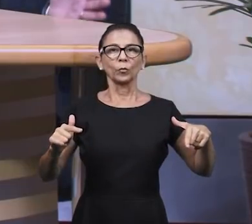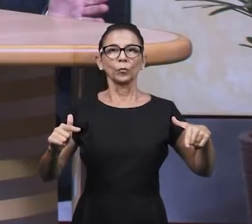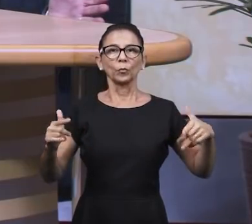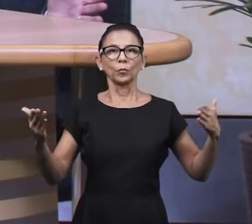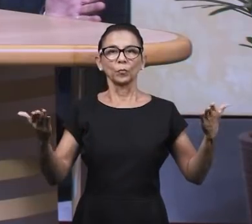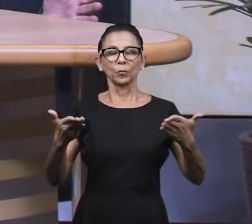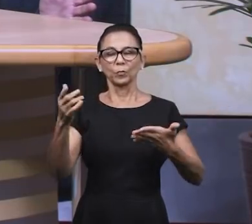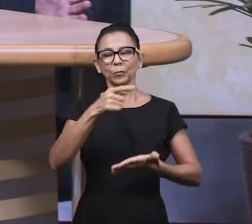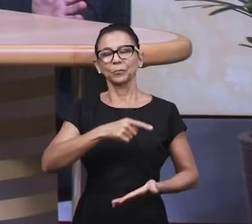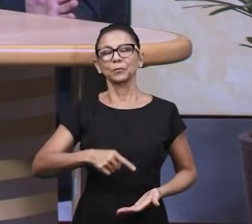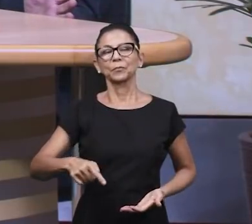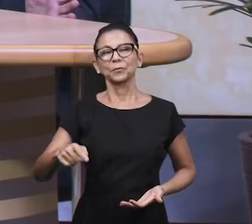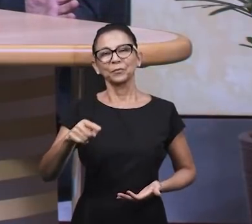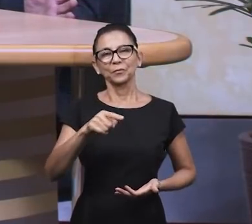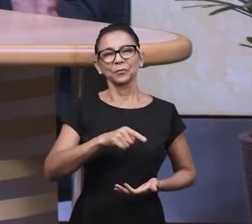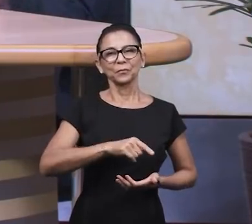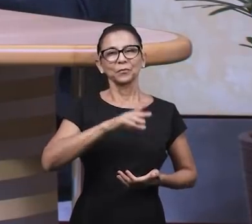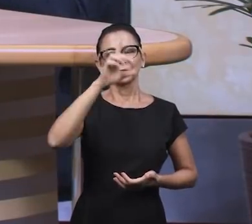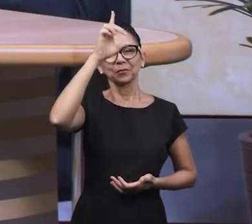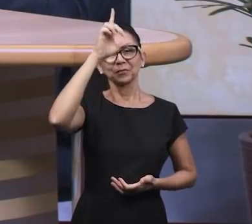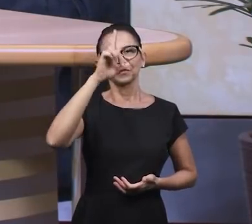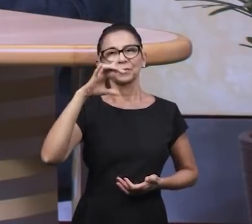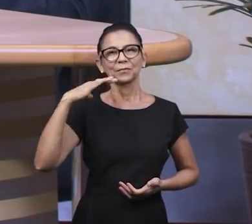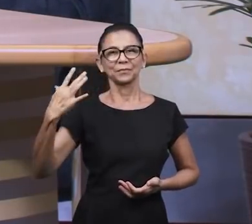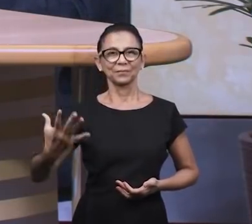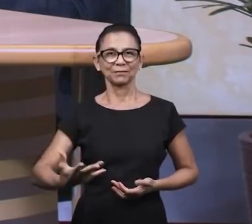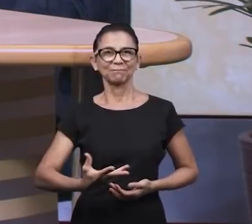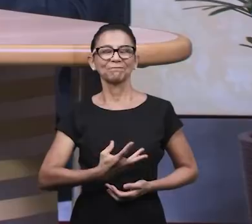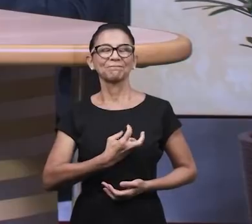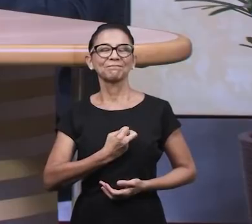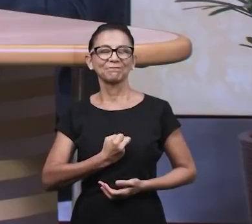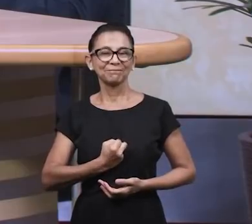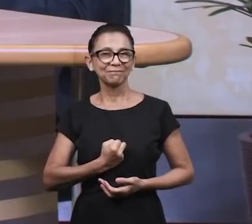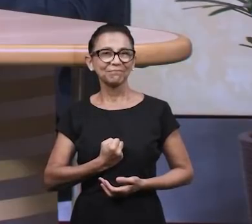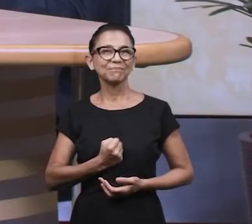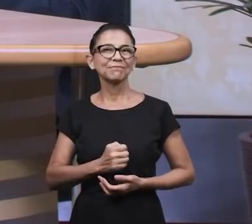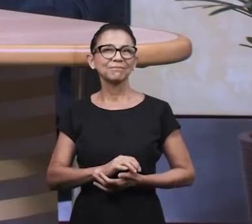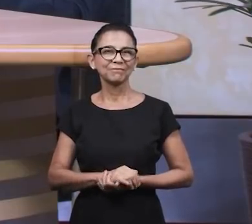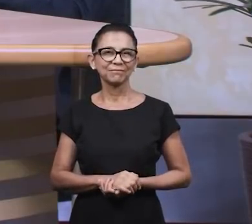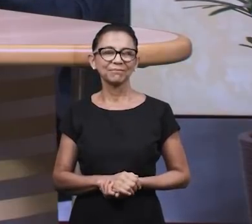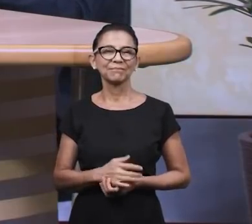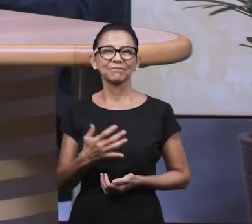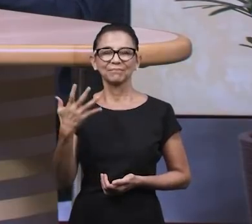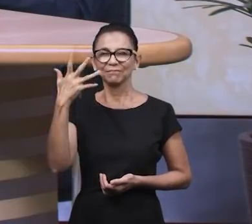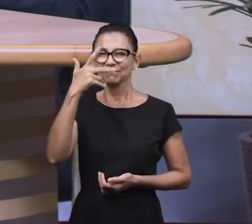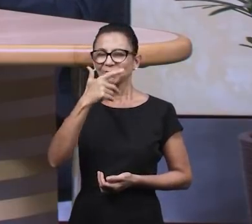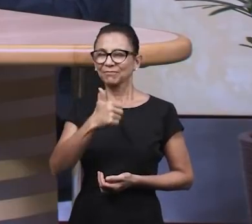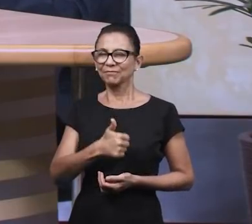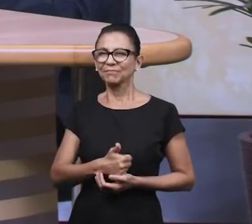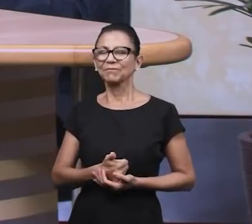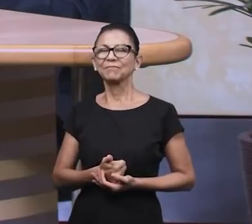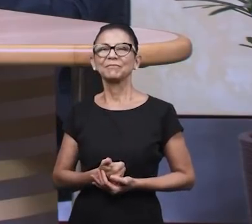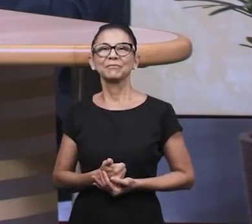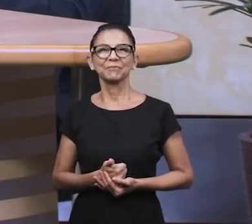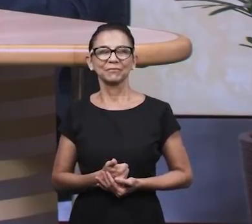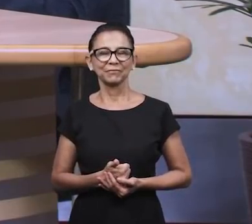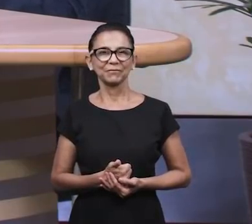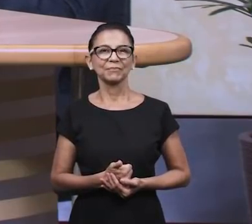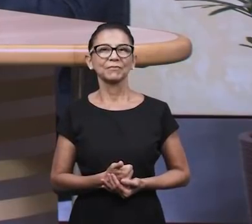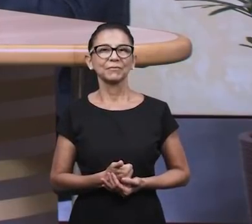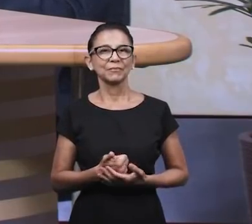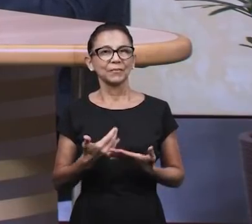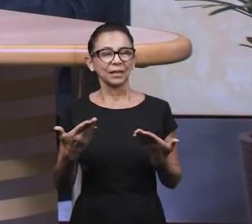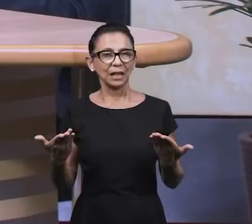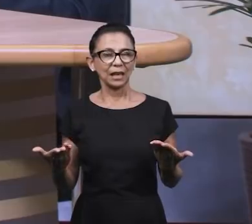caiu sobre nós, sobre toda a terra. Mas Jesus esvaziou-se desse orvalho. É uma figura muito, muito linda, né, que muito tem ali.